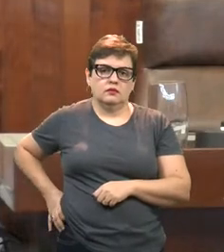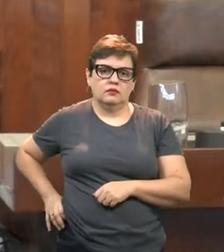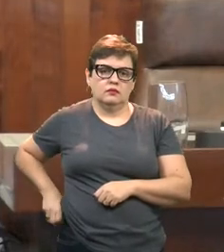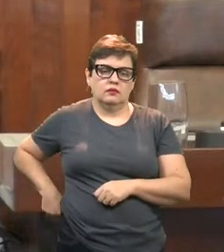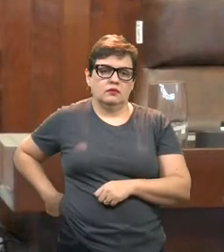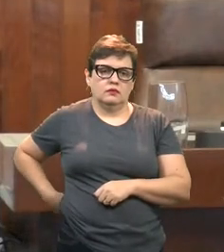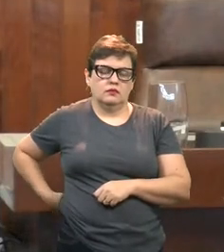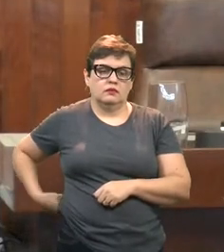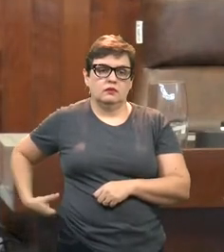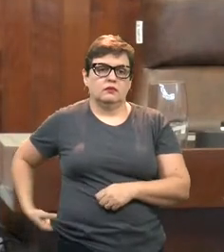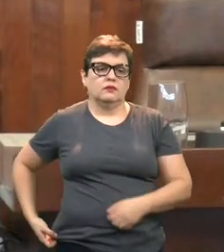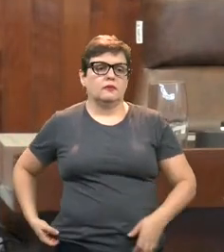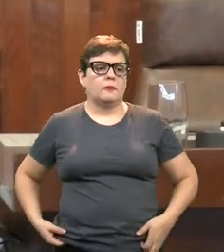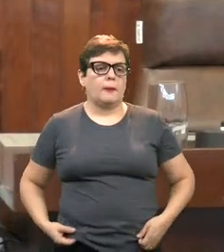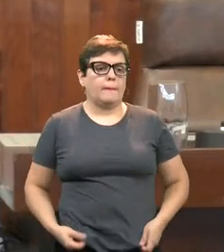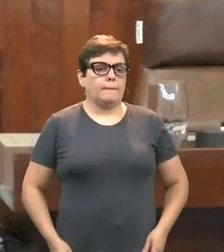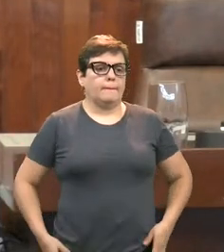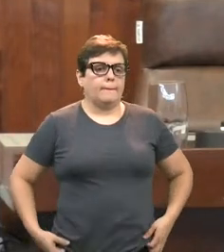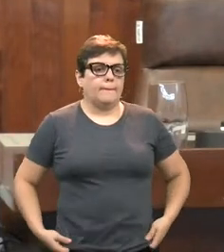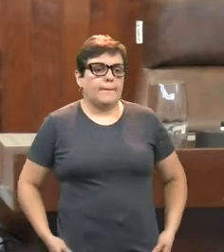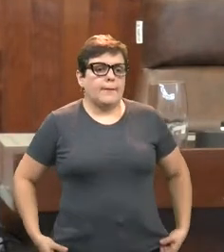professora Regiane na sua fala.